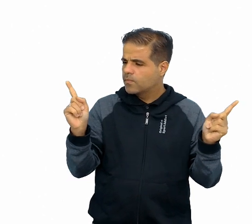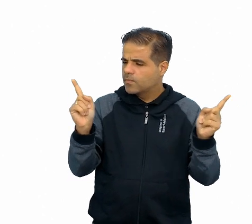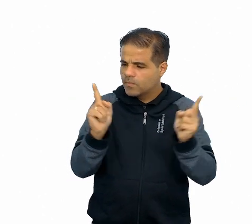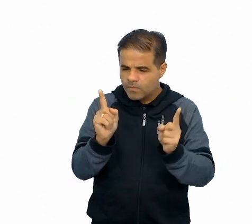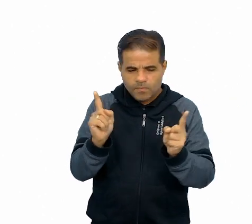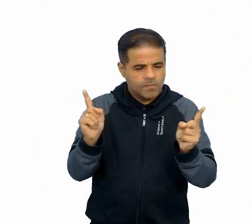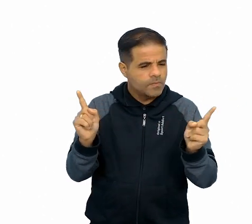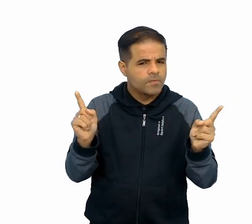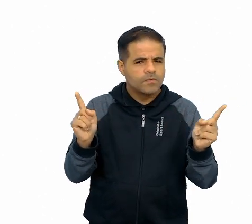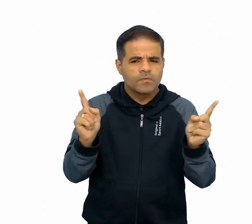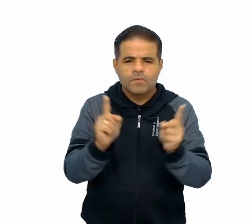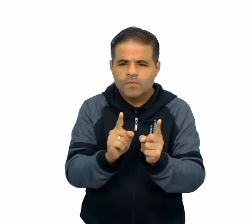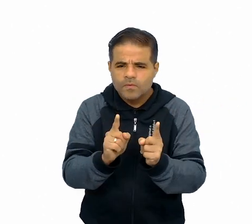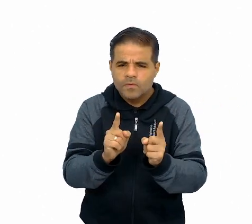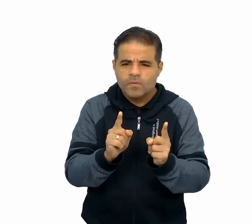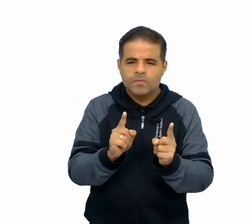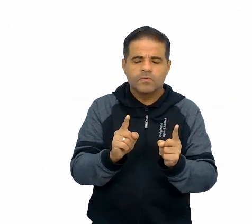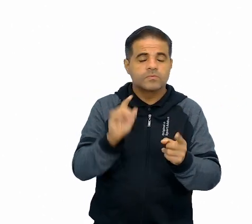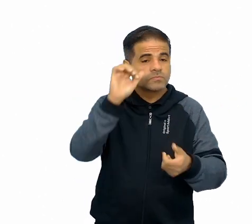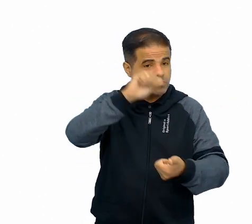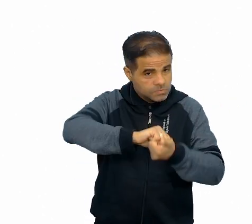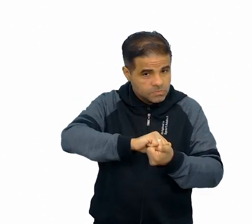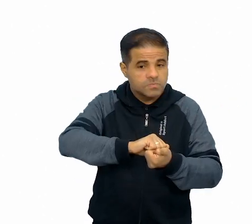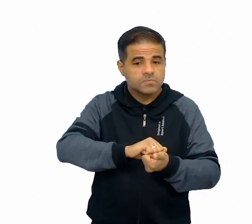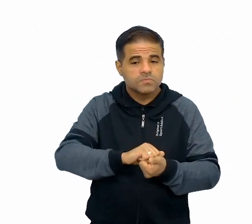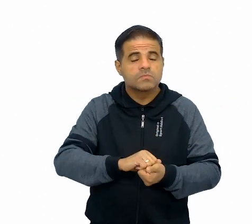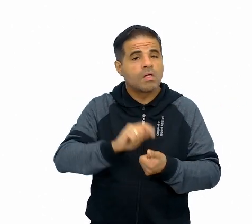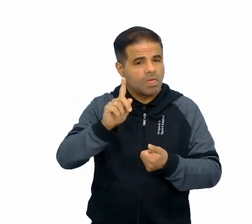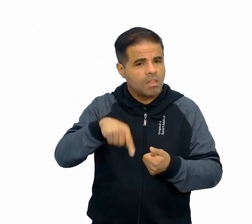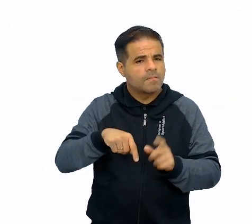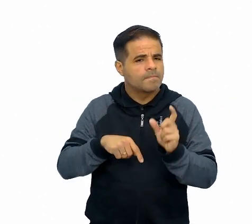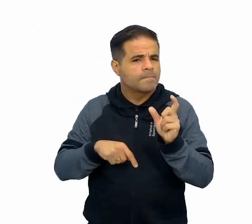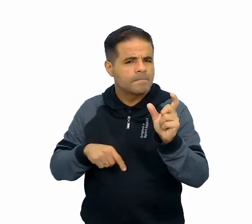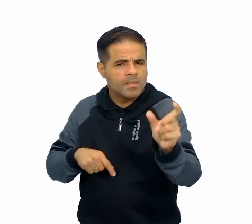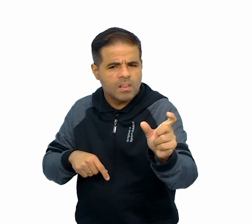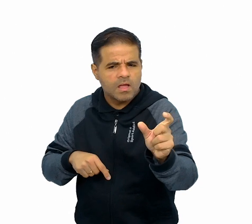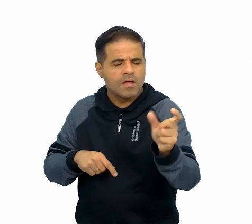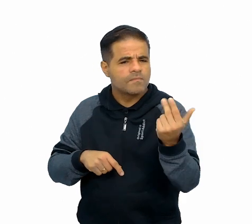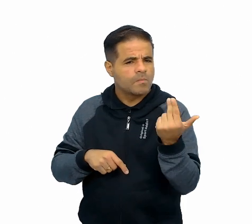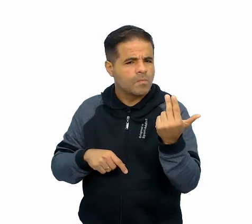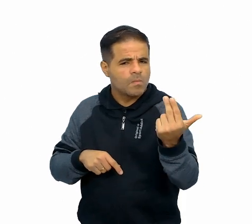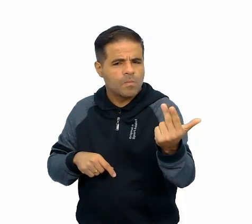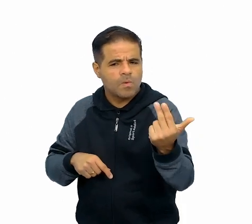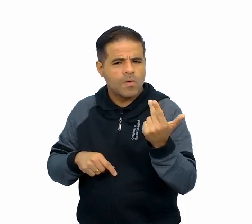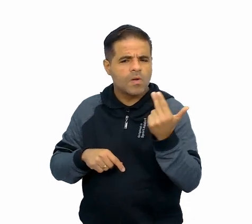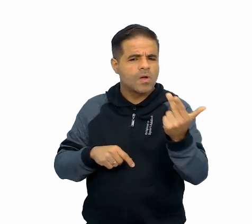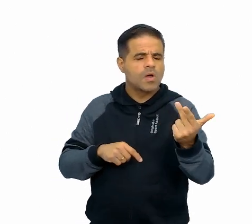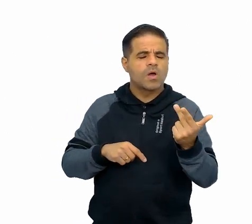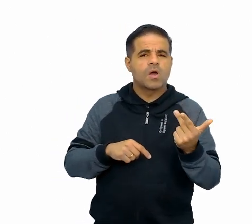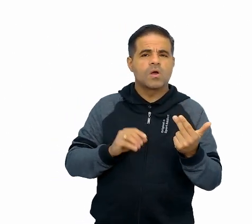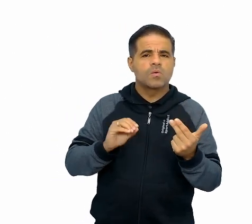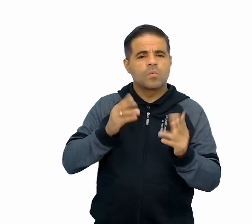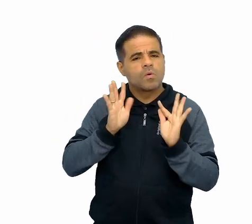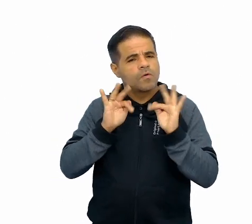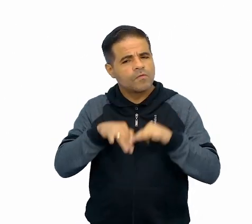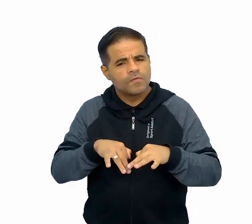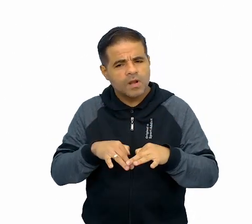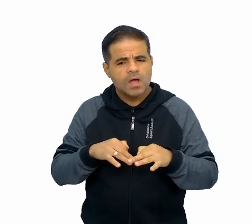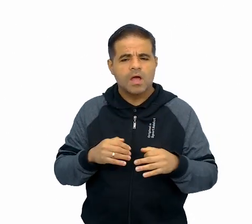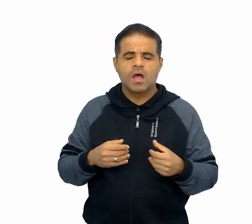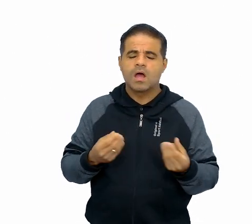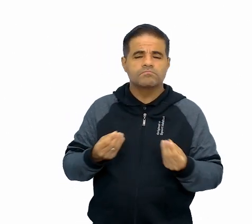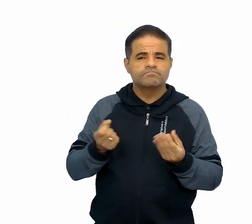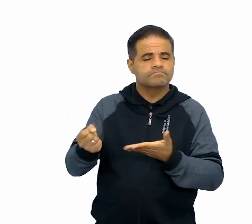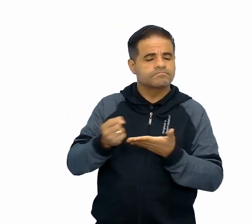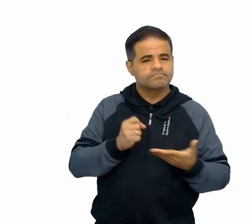mais longas, aspectos qualitativos, né, palavras com as mesmas letras iniciais ou as finais, para